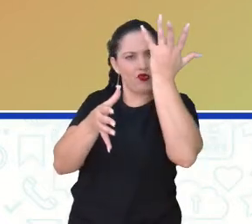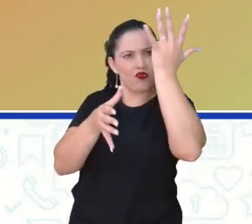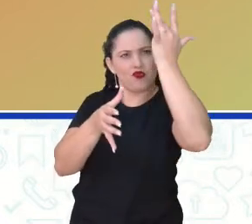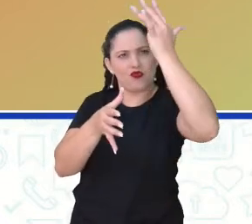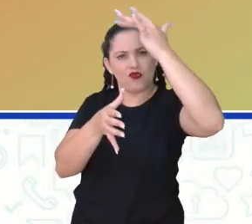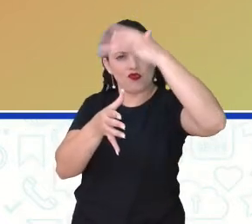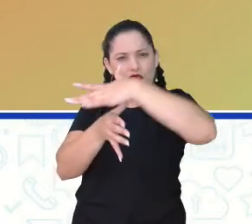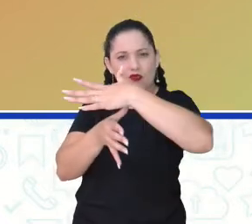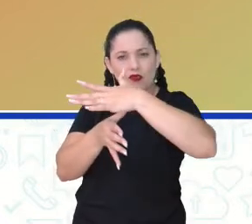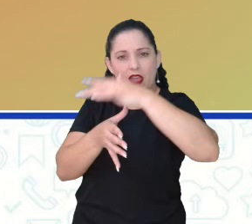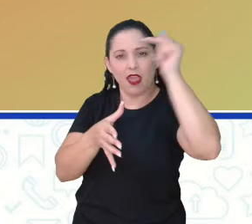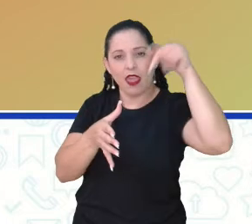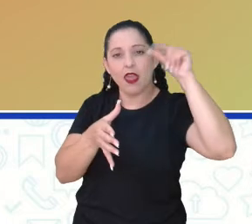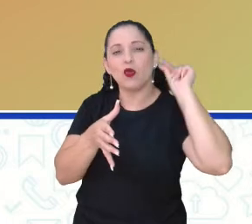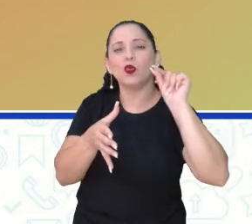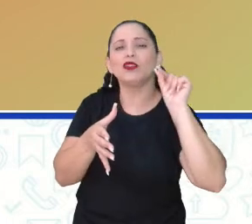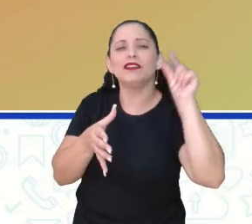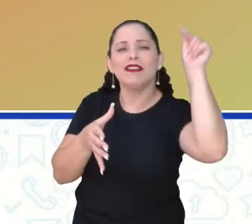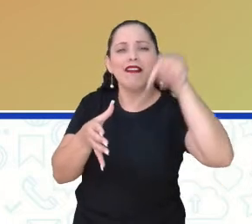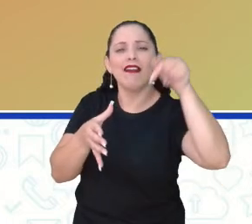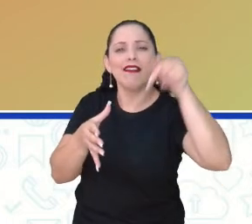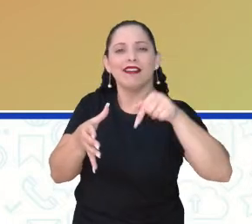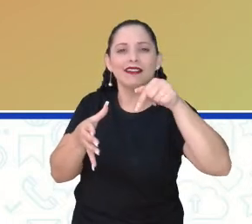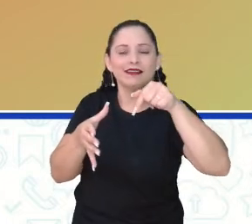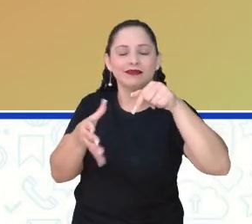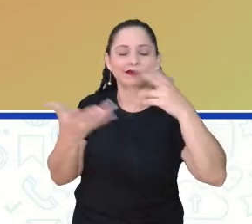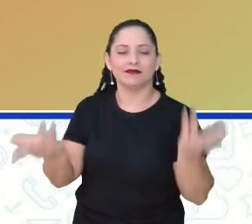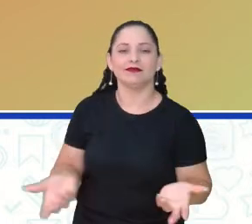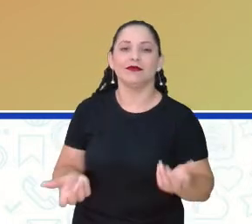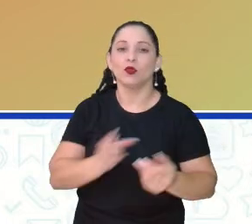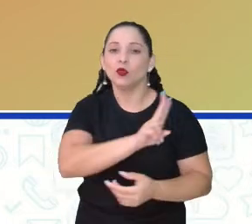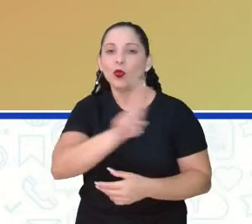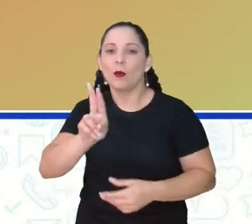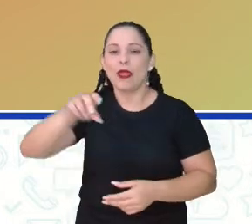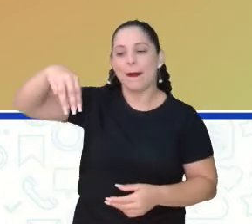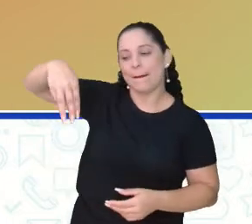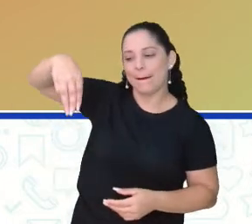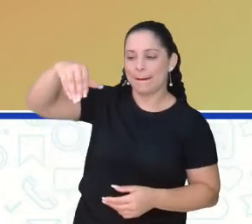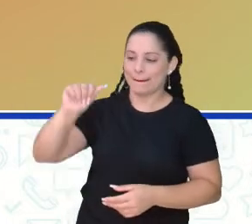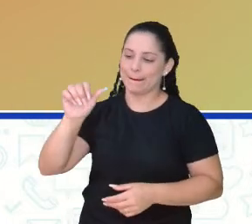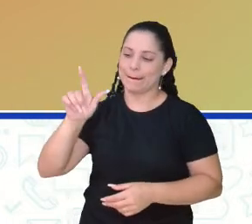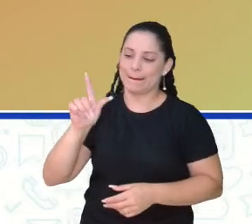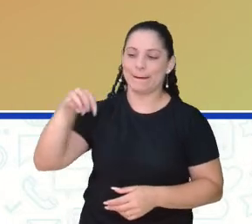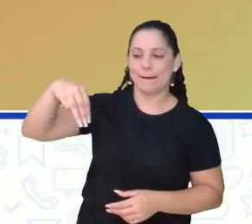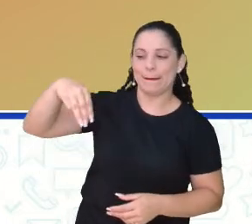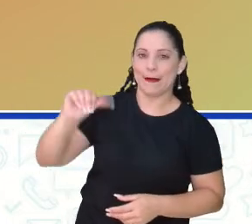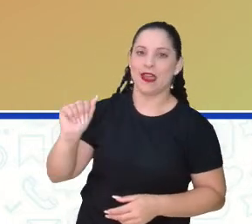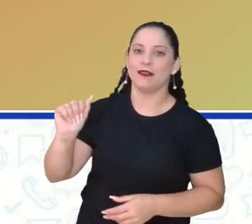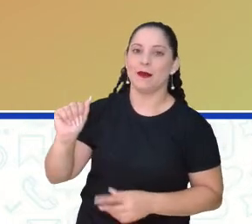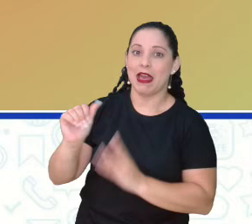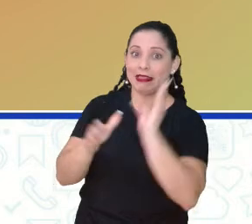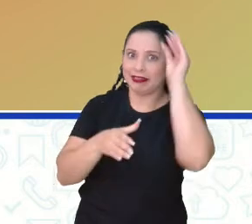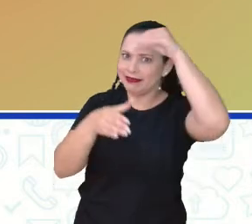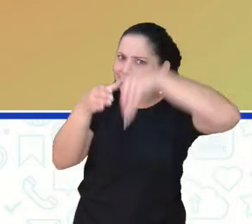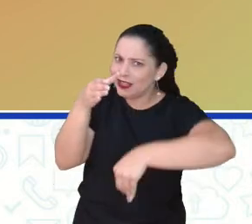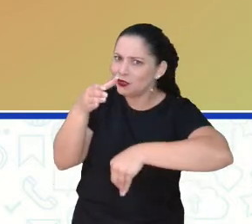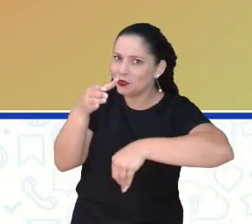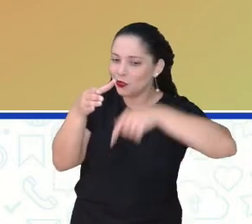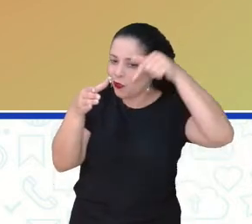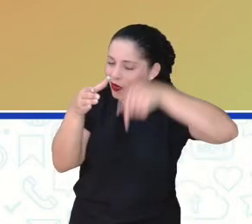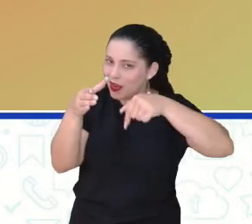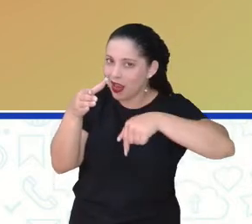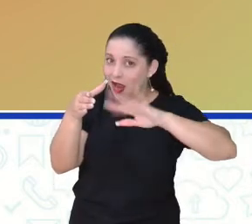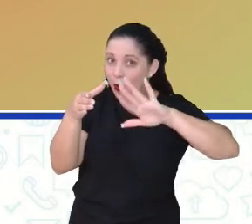dizer, essa substância está no interior, a gente vai chamar de magma. Quando ele é colocado para fora, né, a questão